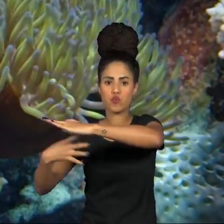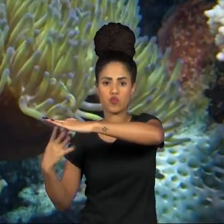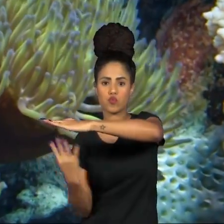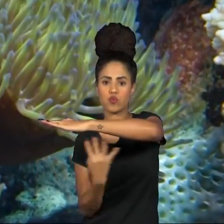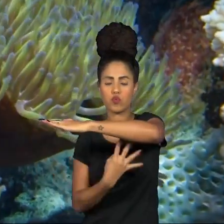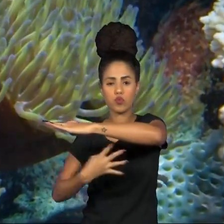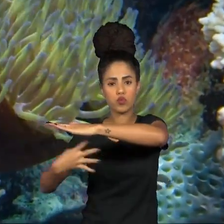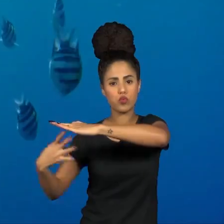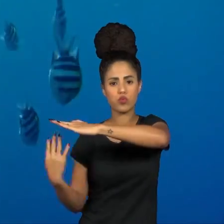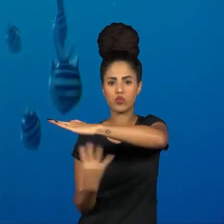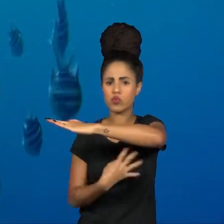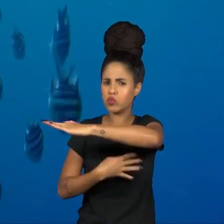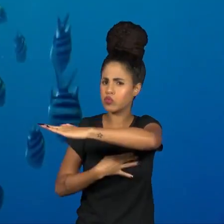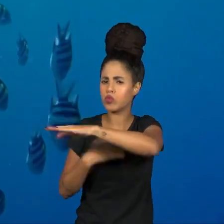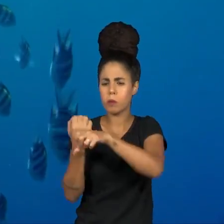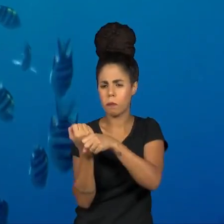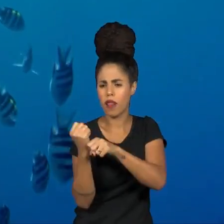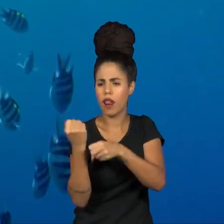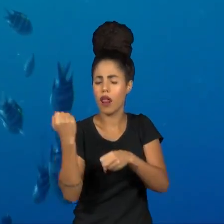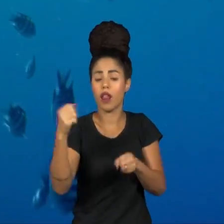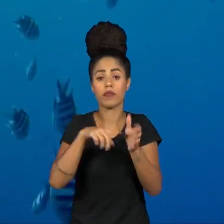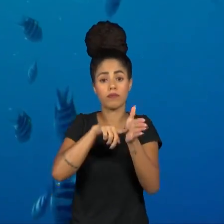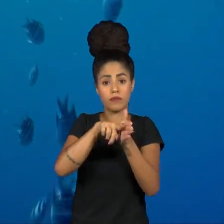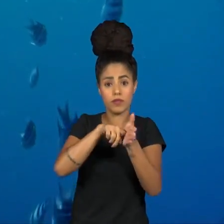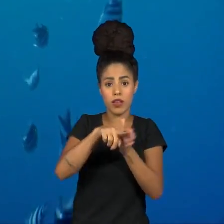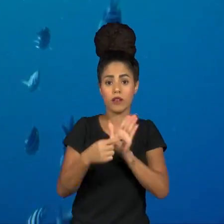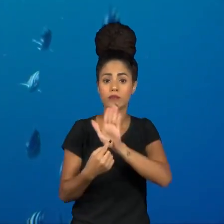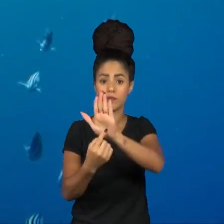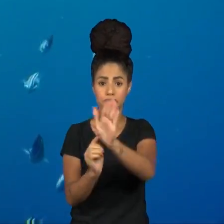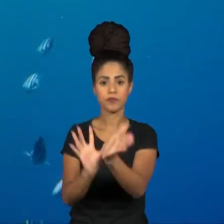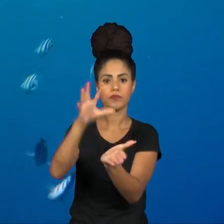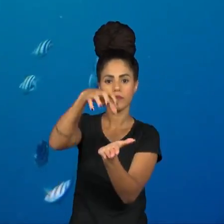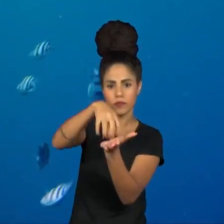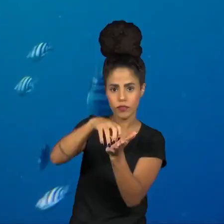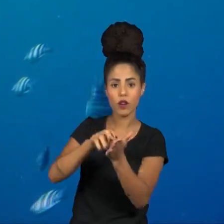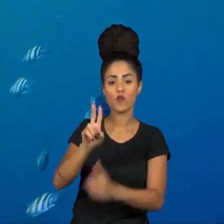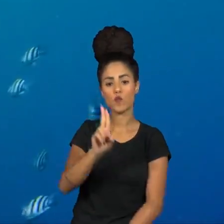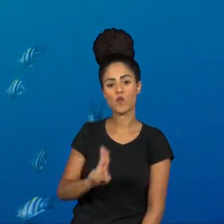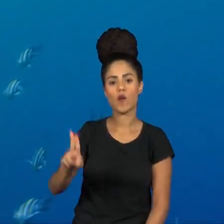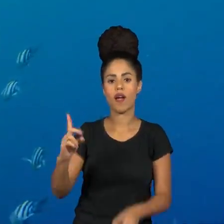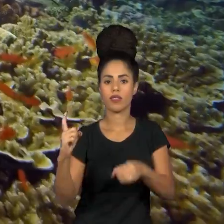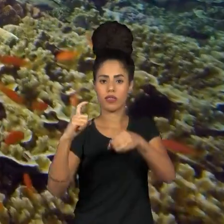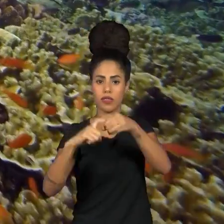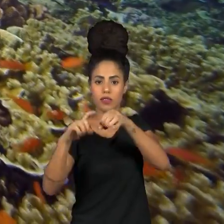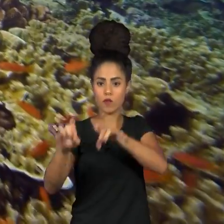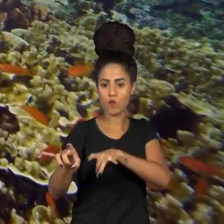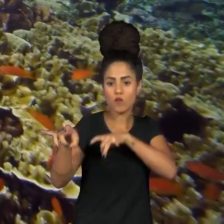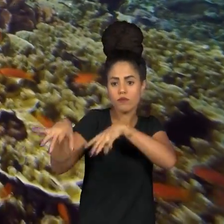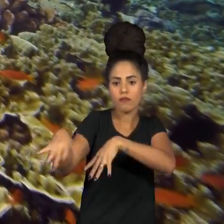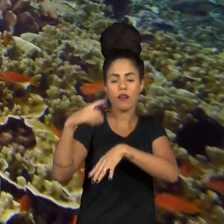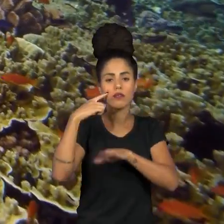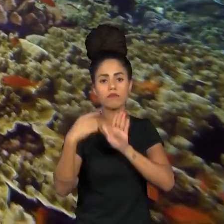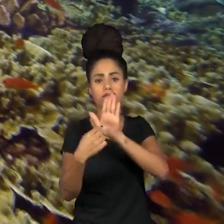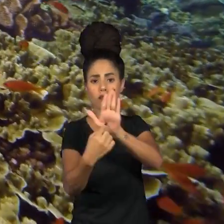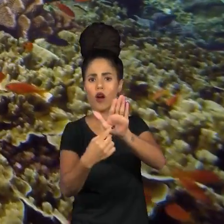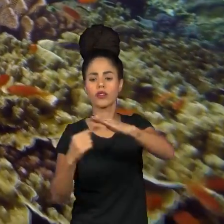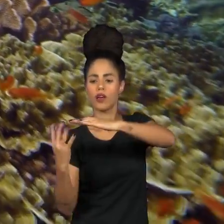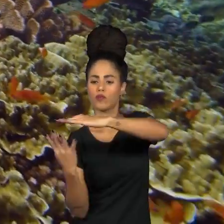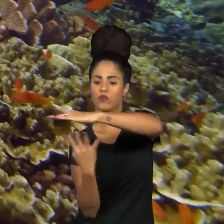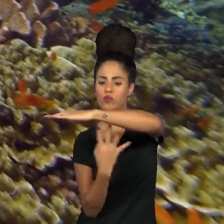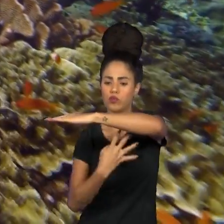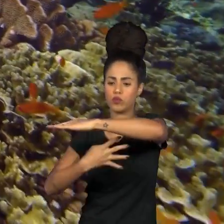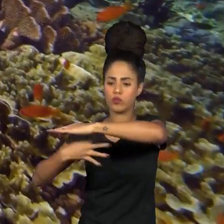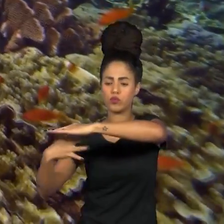Goiás. É o que revela a pesquisa liderada pela Universidade de Queensland, na Austrália. Os recifes de coral